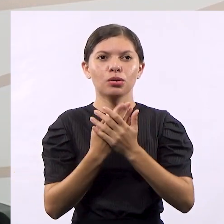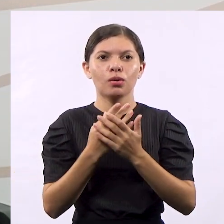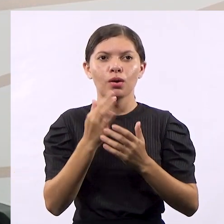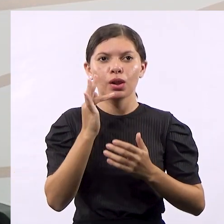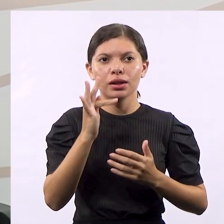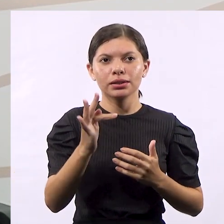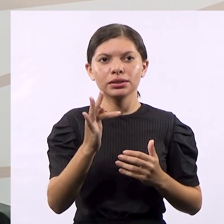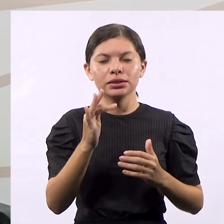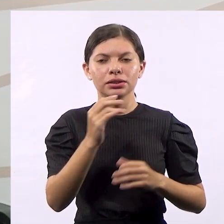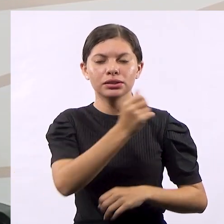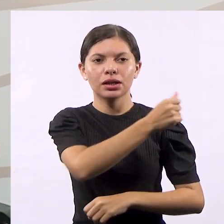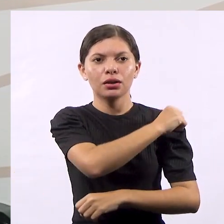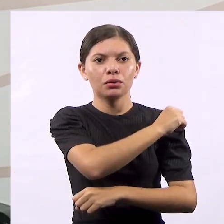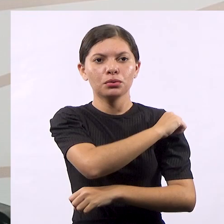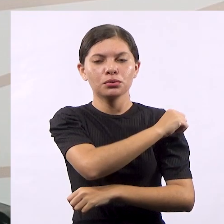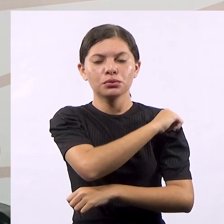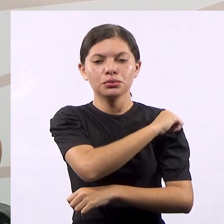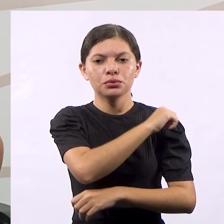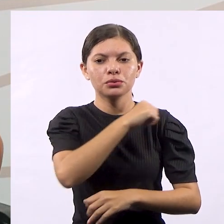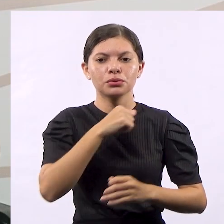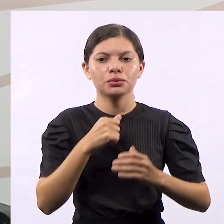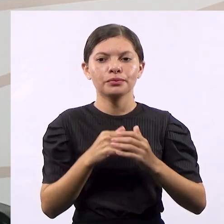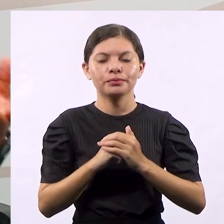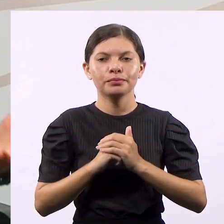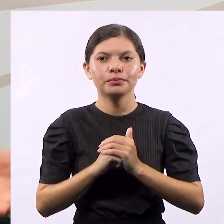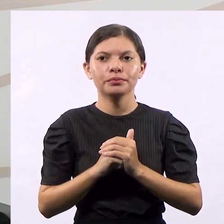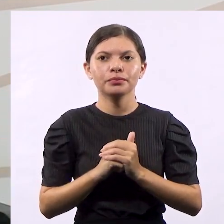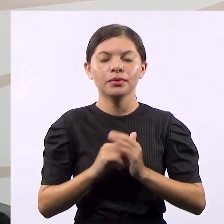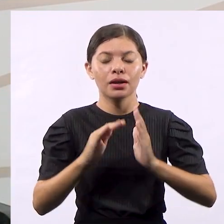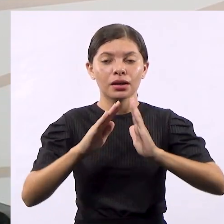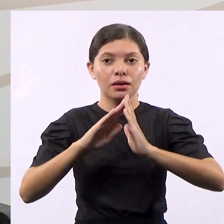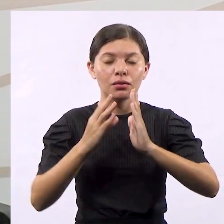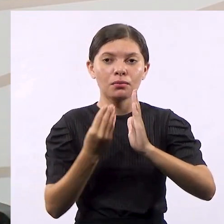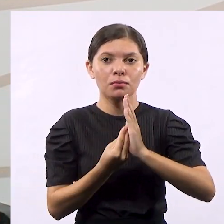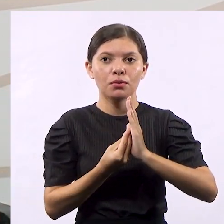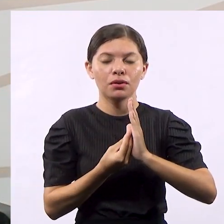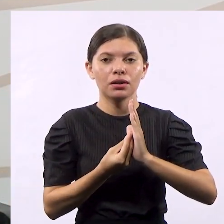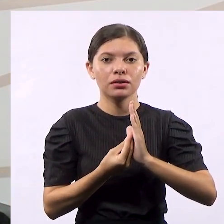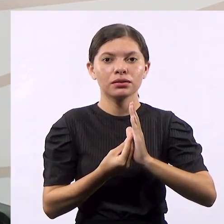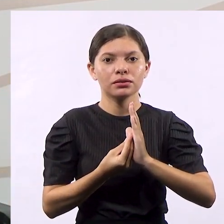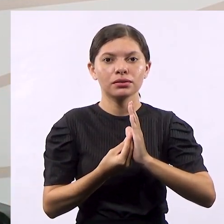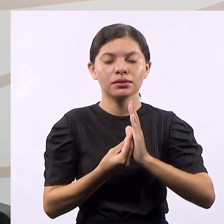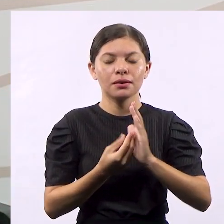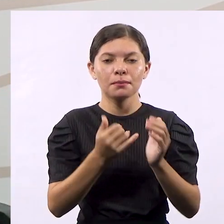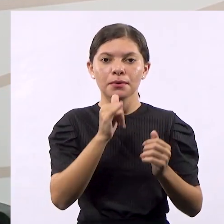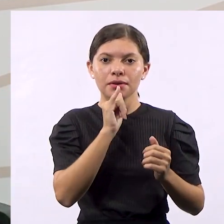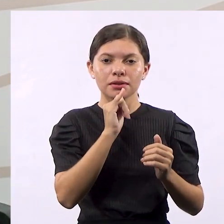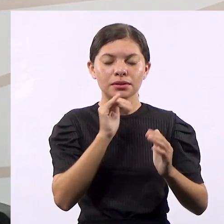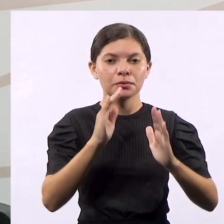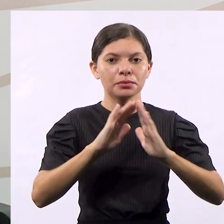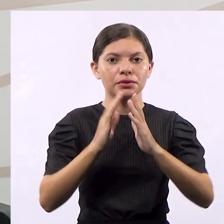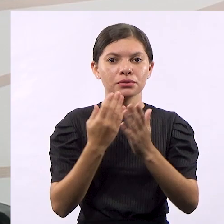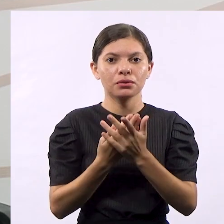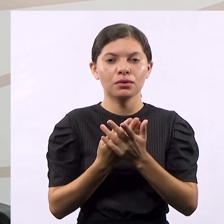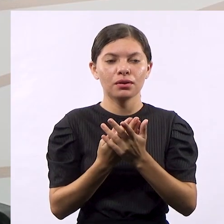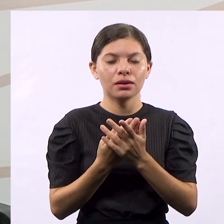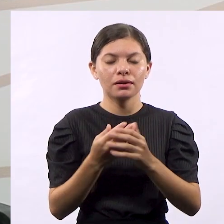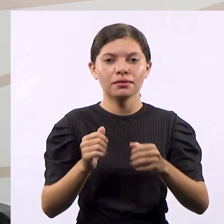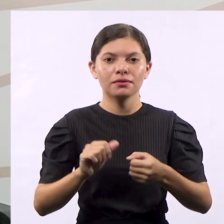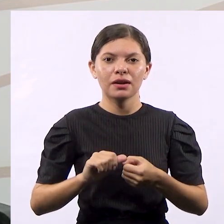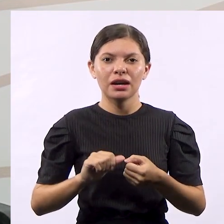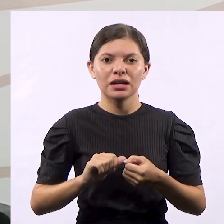origem, são predominantemente quilombolas, e aí se a escola, por exemplo,